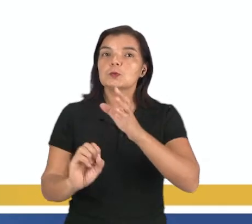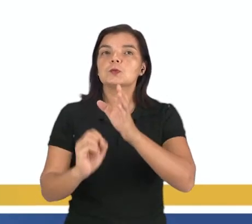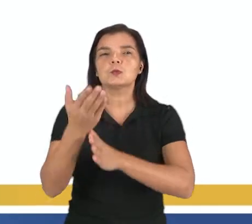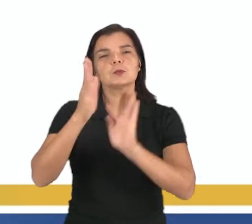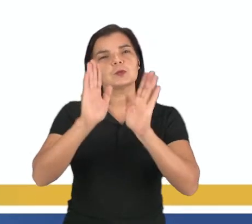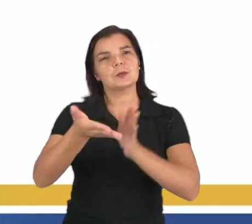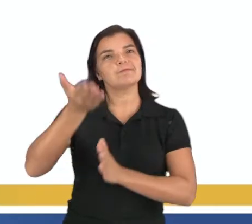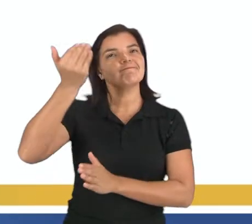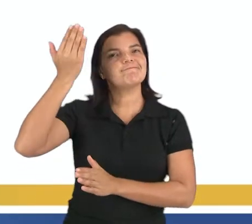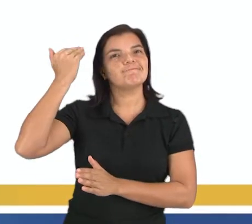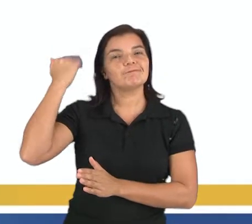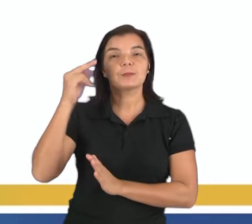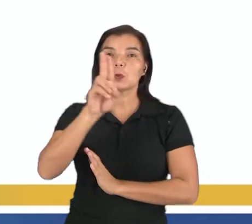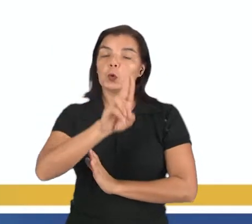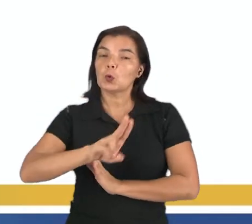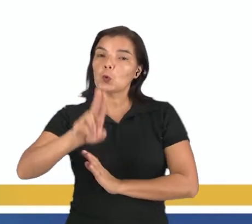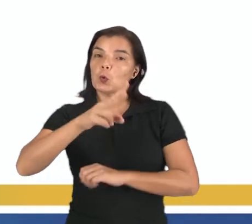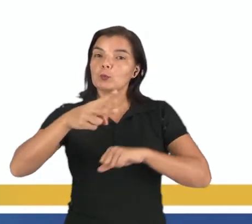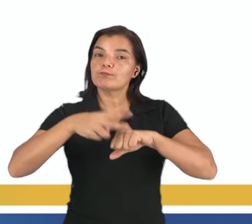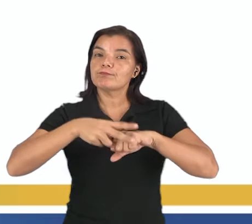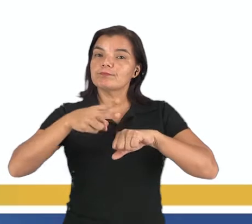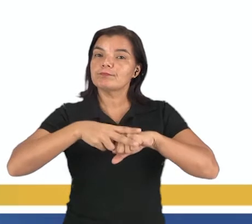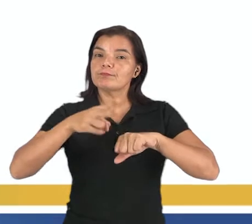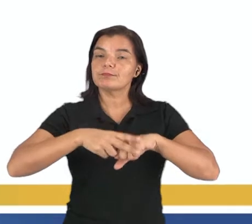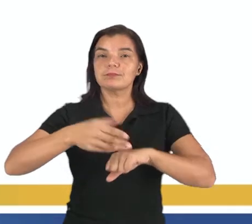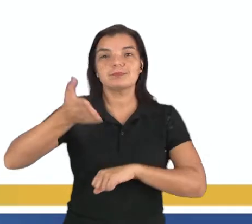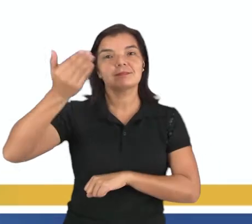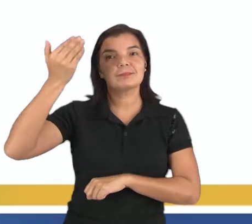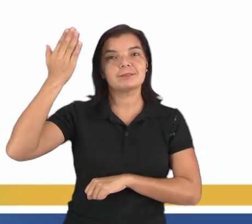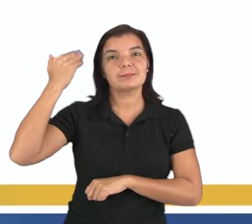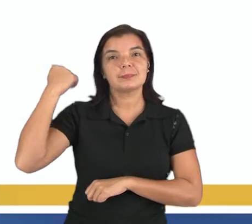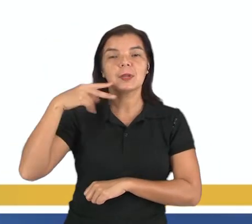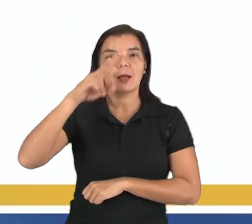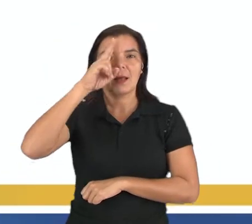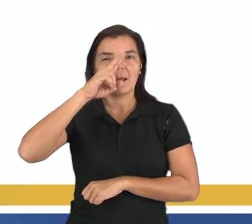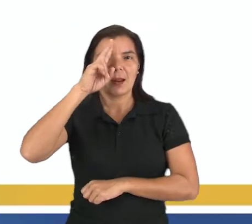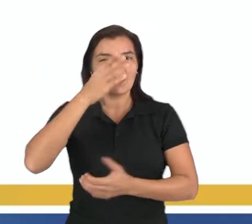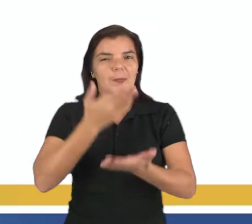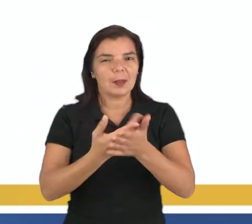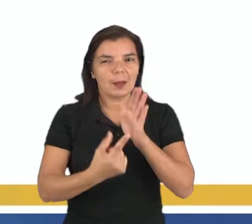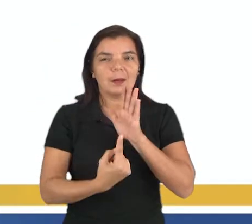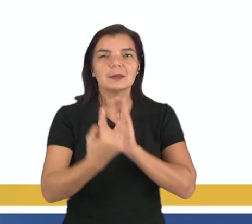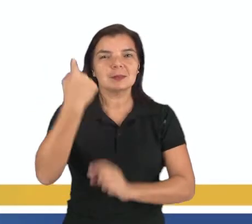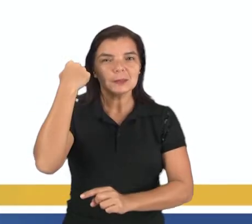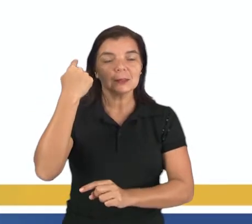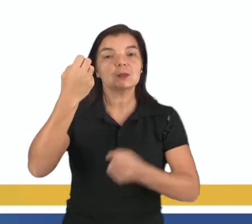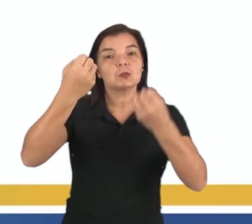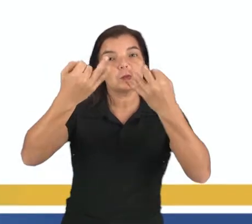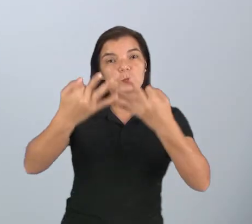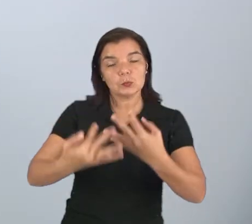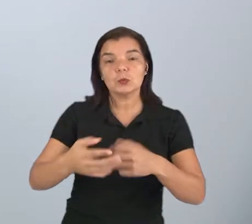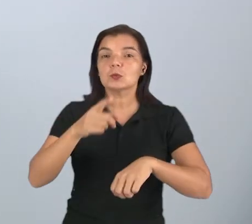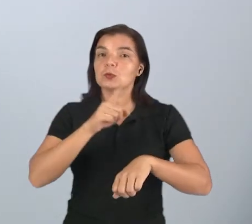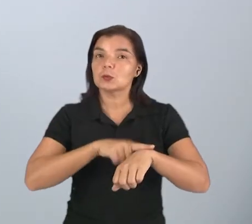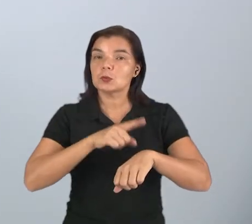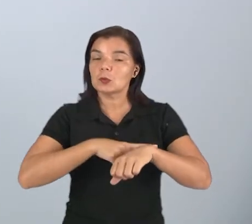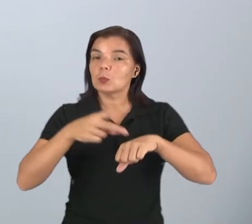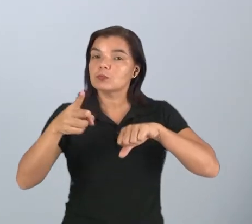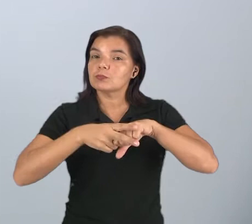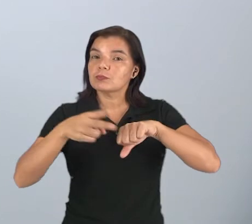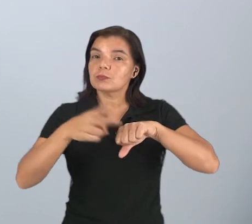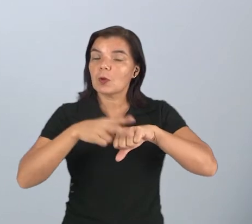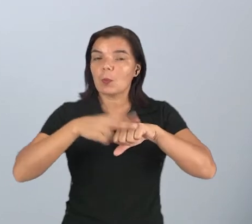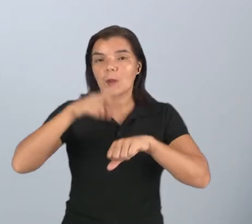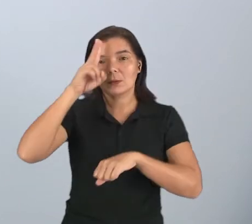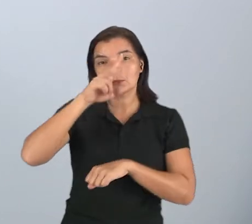já aconteceram, use os verbos no tempo pretérito. Então, lembra das aulas anteriores, quando nós falamos dos tempos verbais